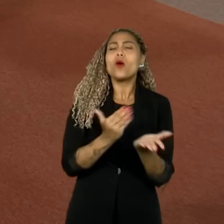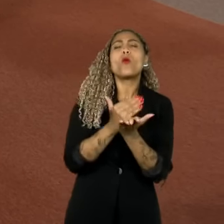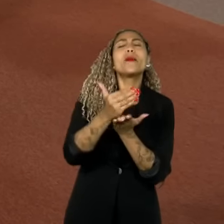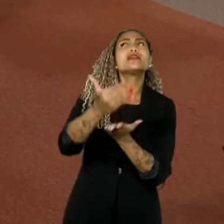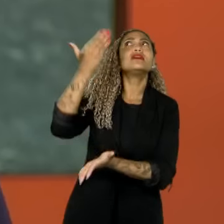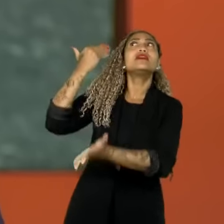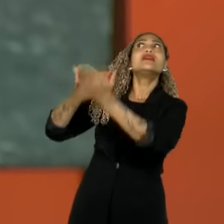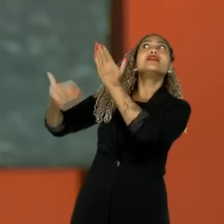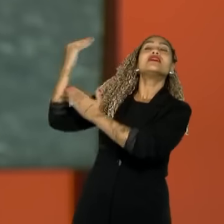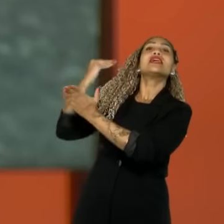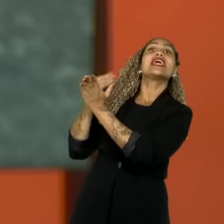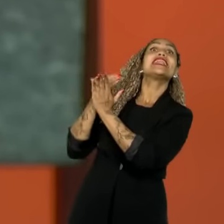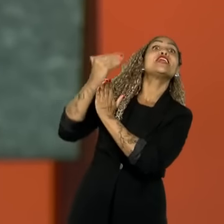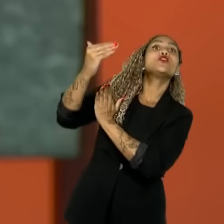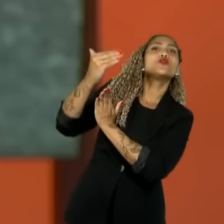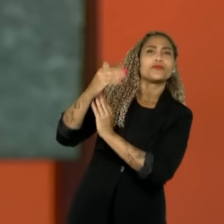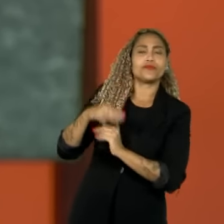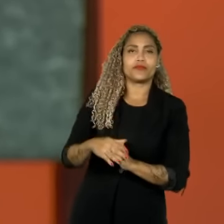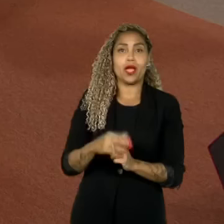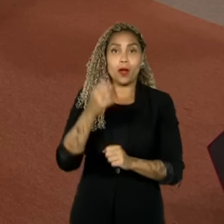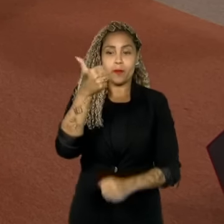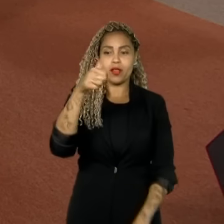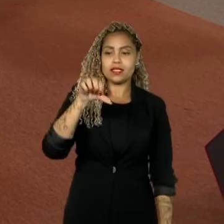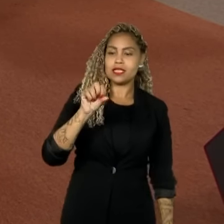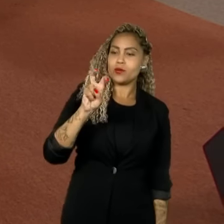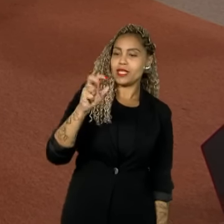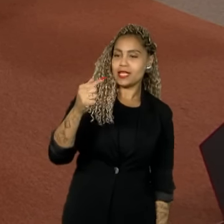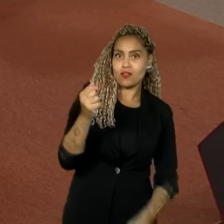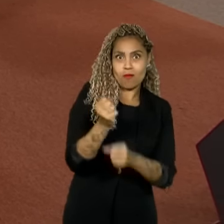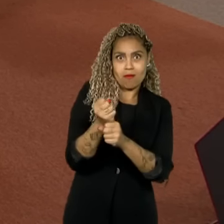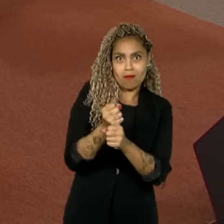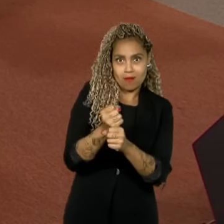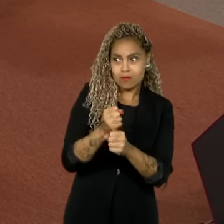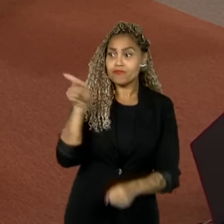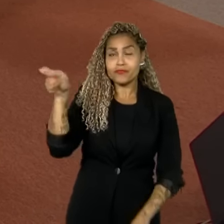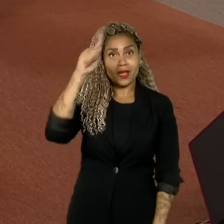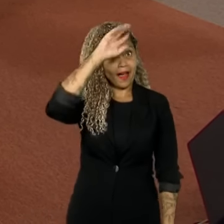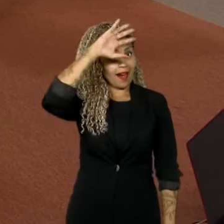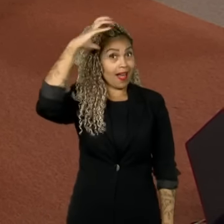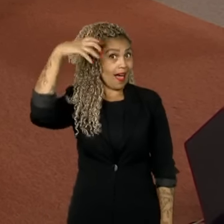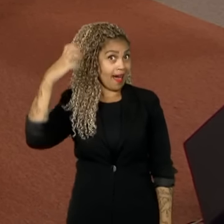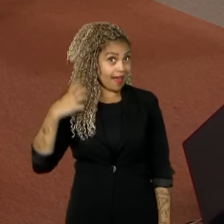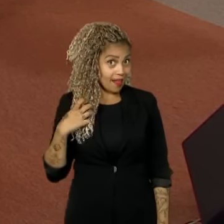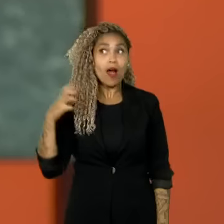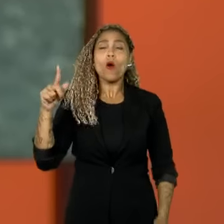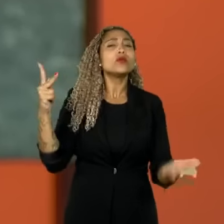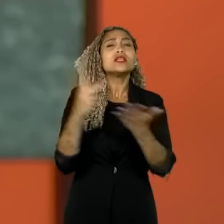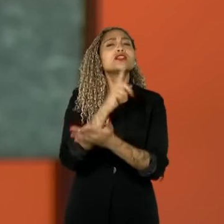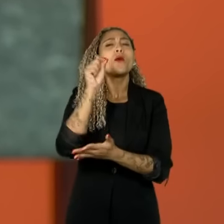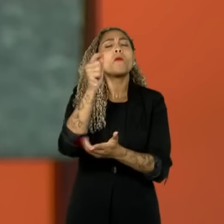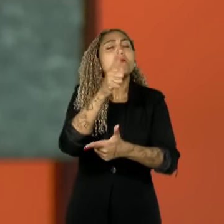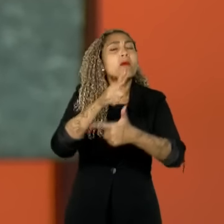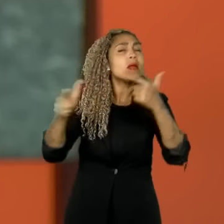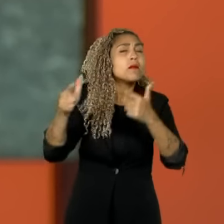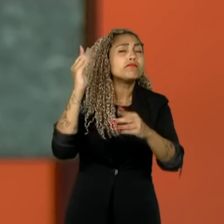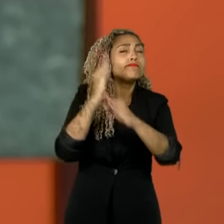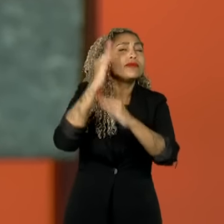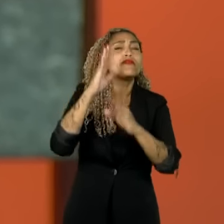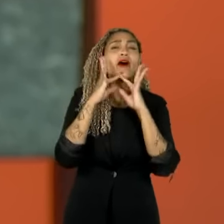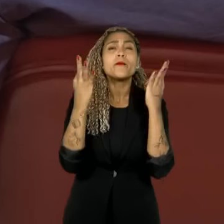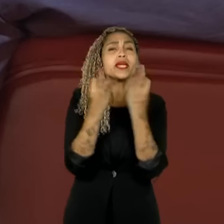início. Vamos. Tá? Em 1957, a Clara passou por um drama familiar muito grande, uma tragédia, né? Que